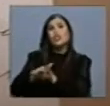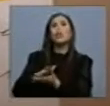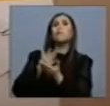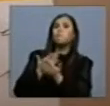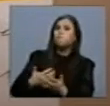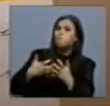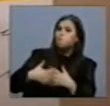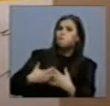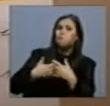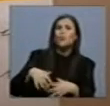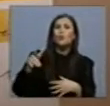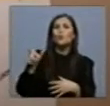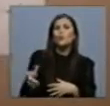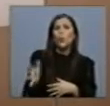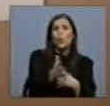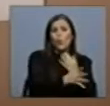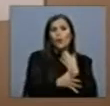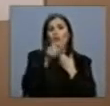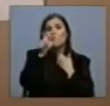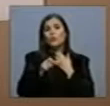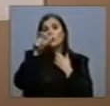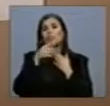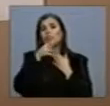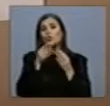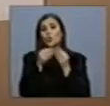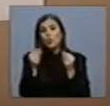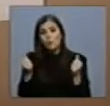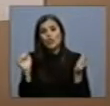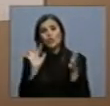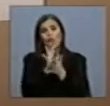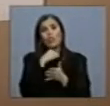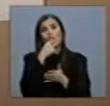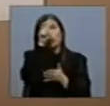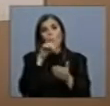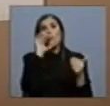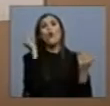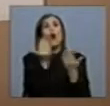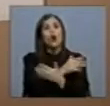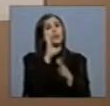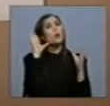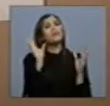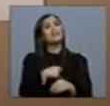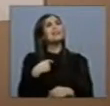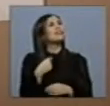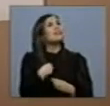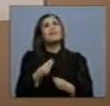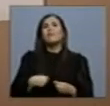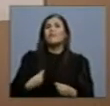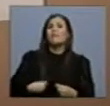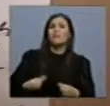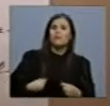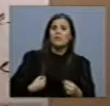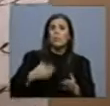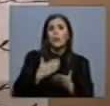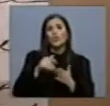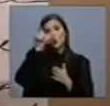estarás quando um estudão como desaparecido e os jornais como morto no campo de Laon. Eu tenho-me ralado muito, como só tu podes calcular,